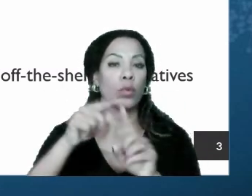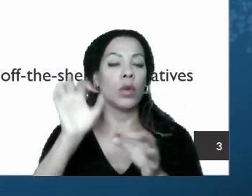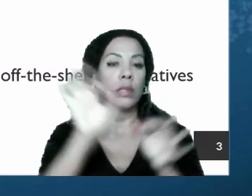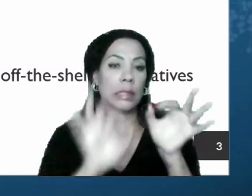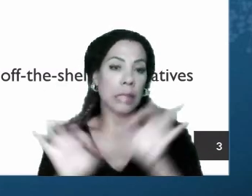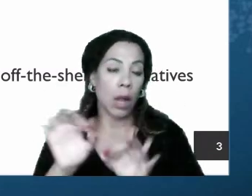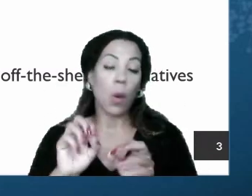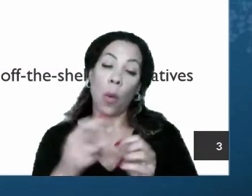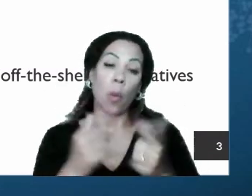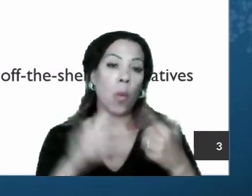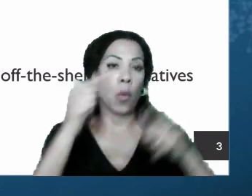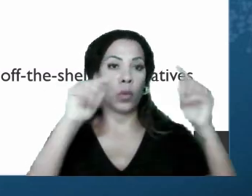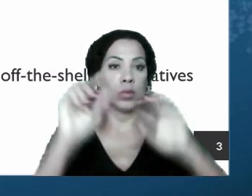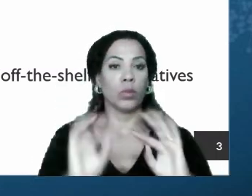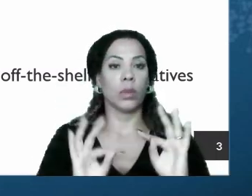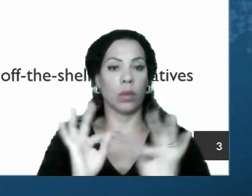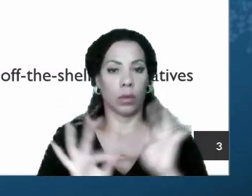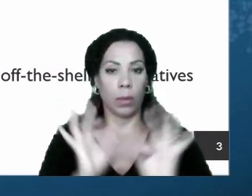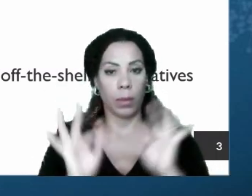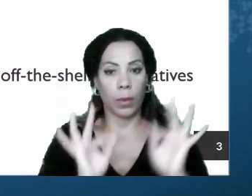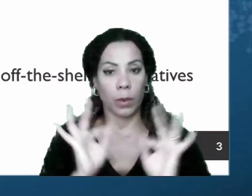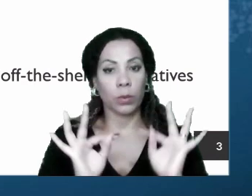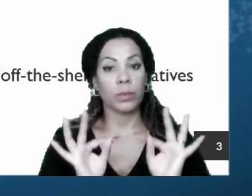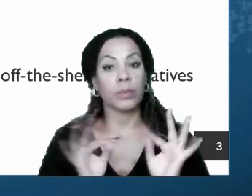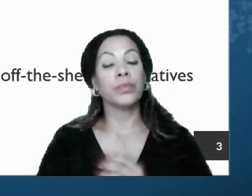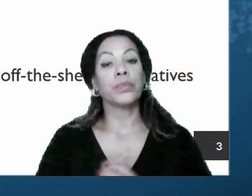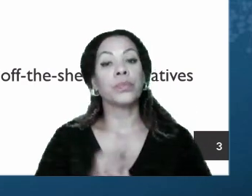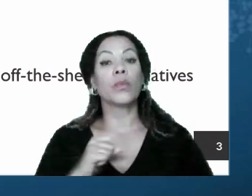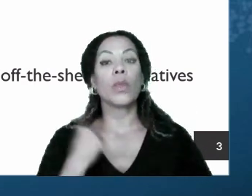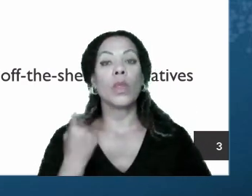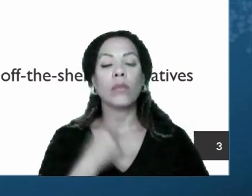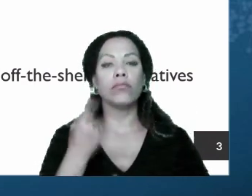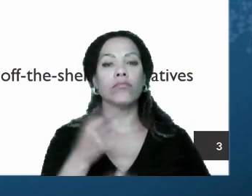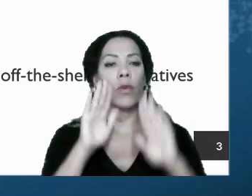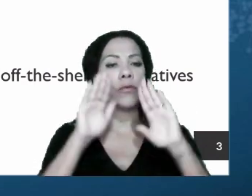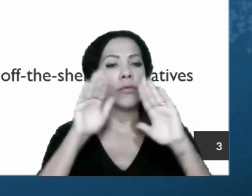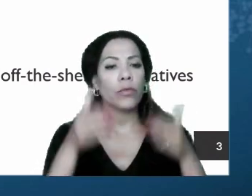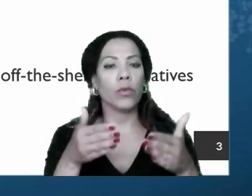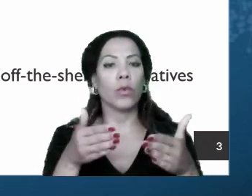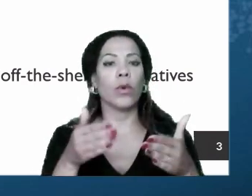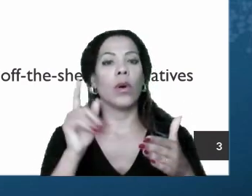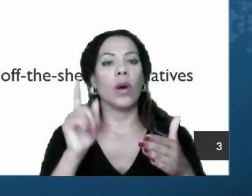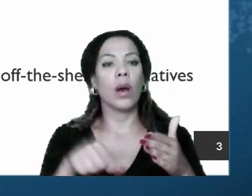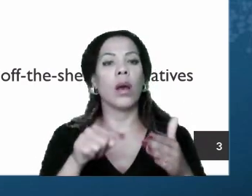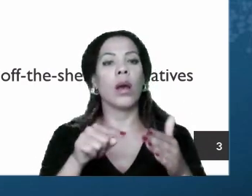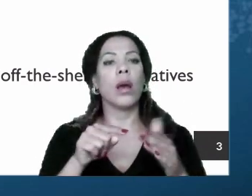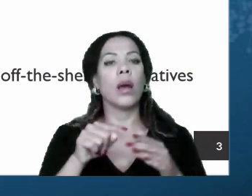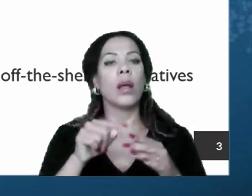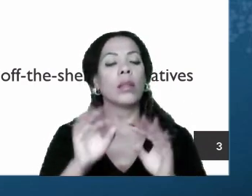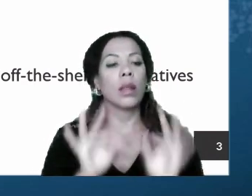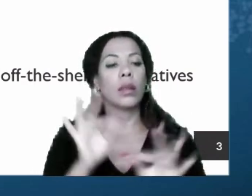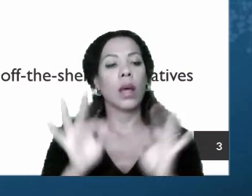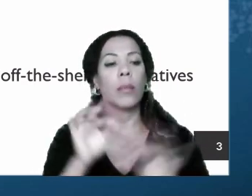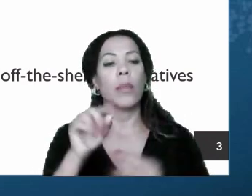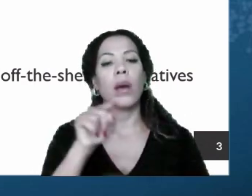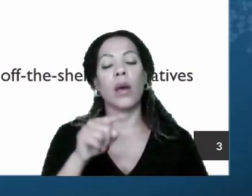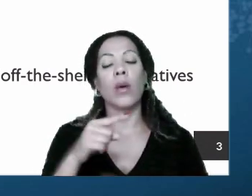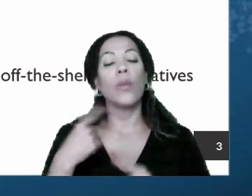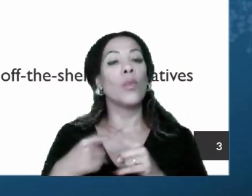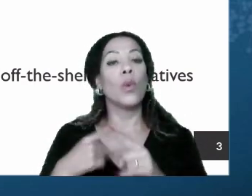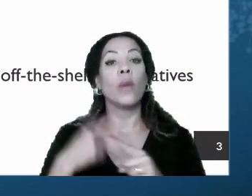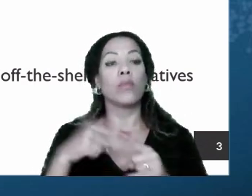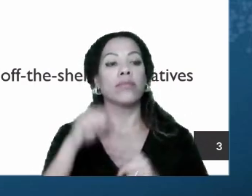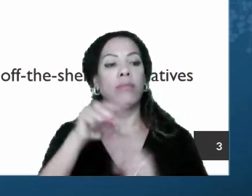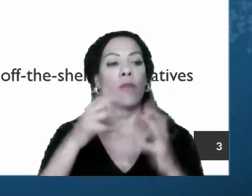de tratamento. Nós estamos focados nessas terapias autólogas porque elas funcionam muito